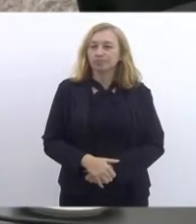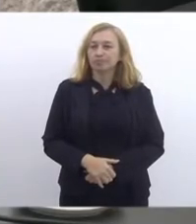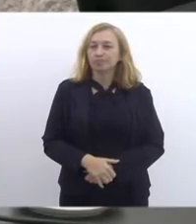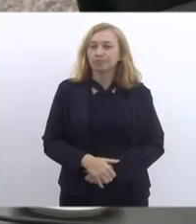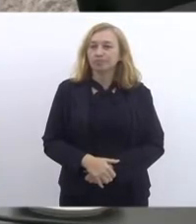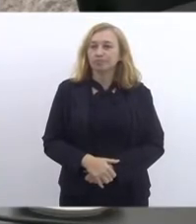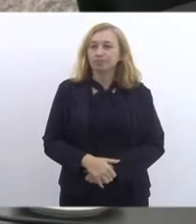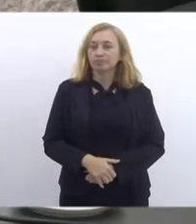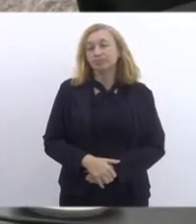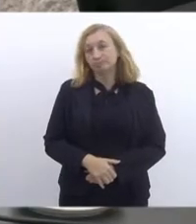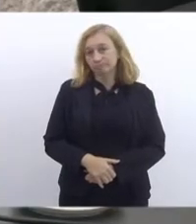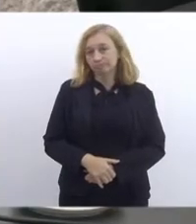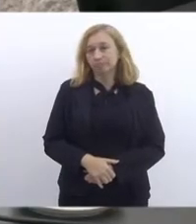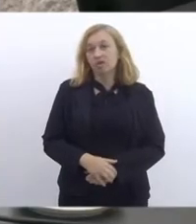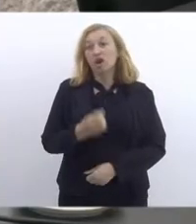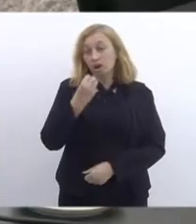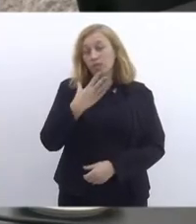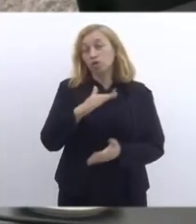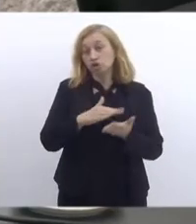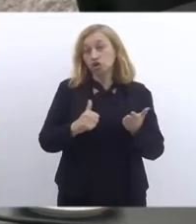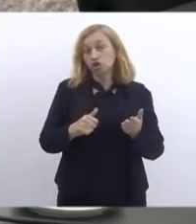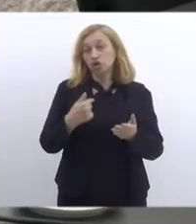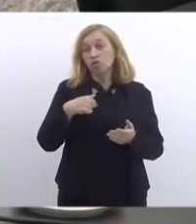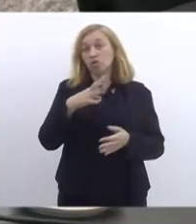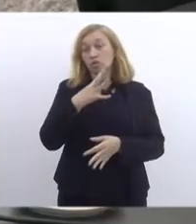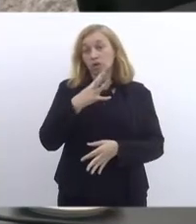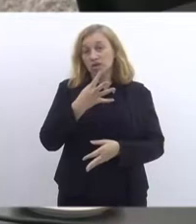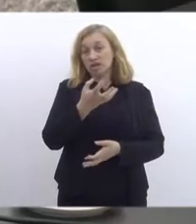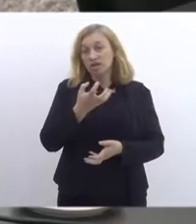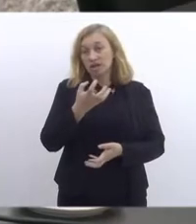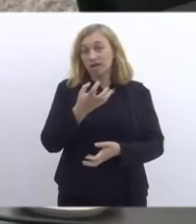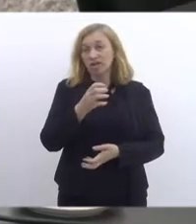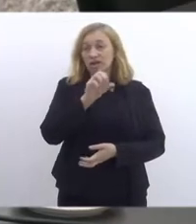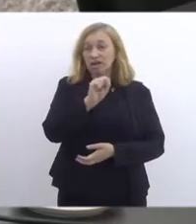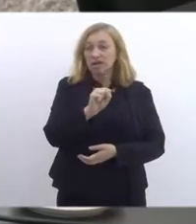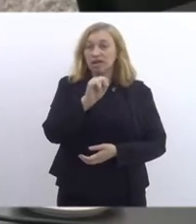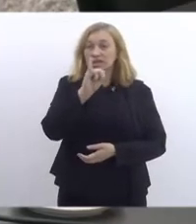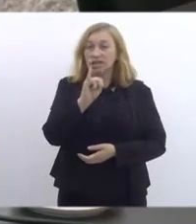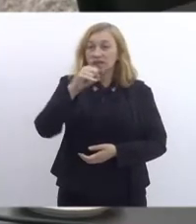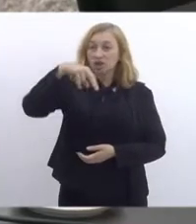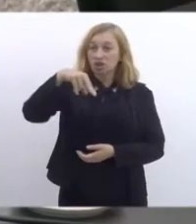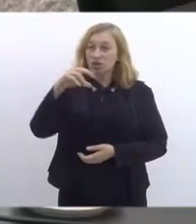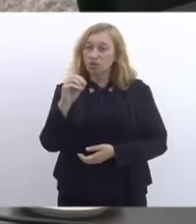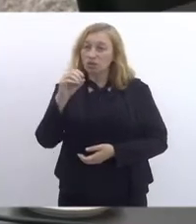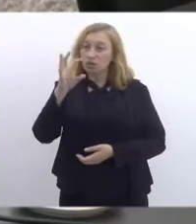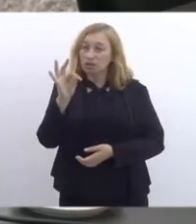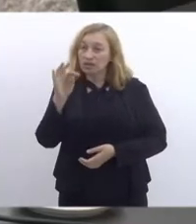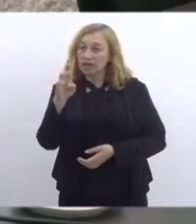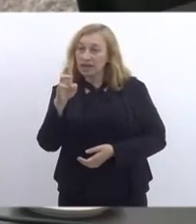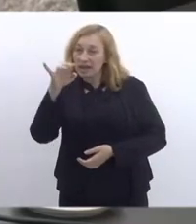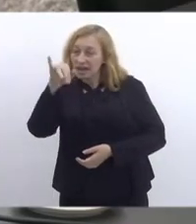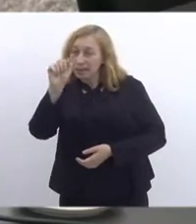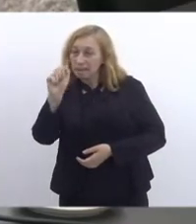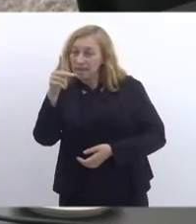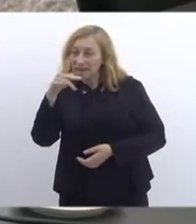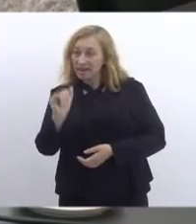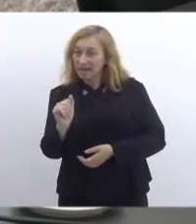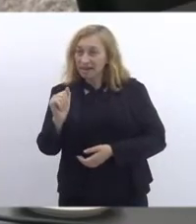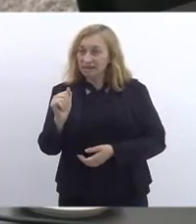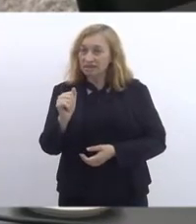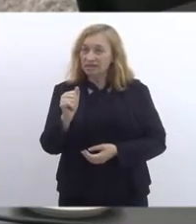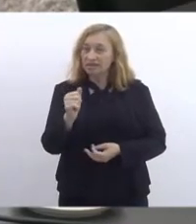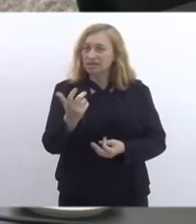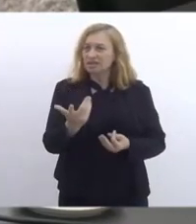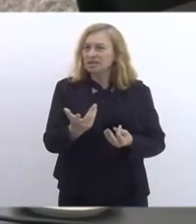Também, até é bom que retire, porque eu quero conhecer sobre sinoterapia. O que é mesmo sinoterapia? Alguém é tratamento com